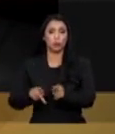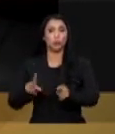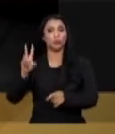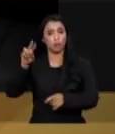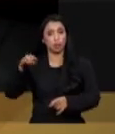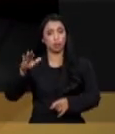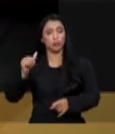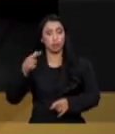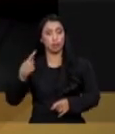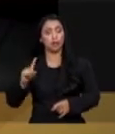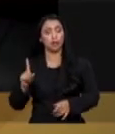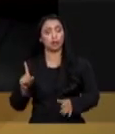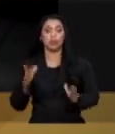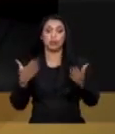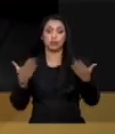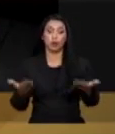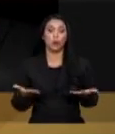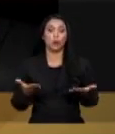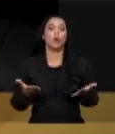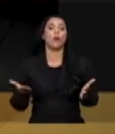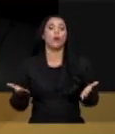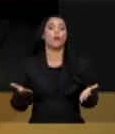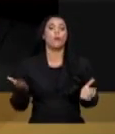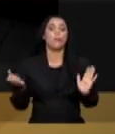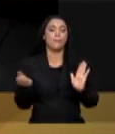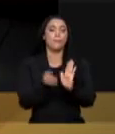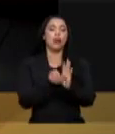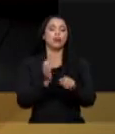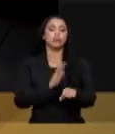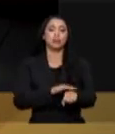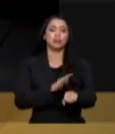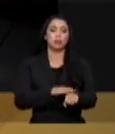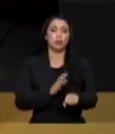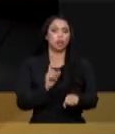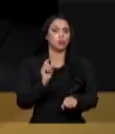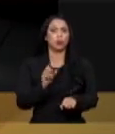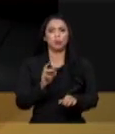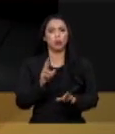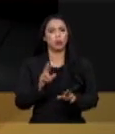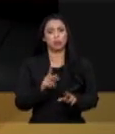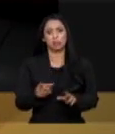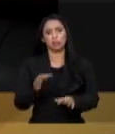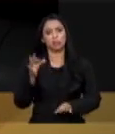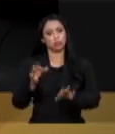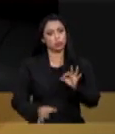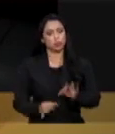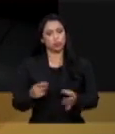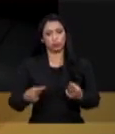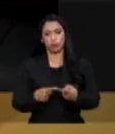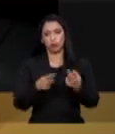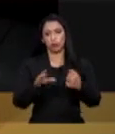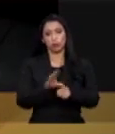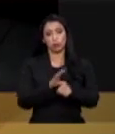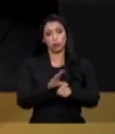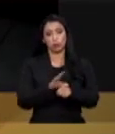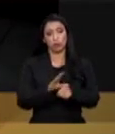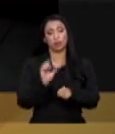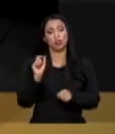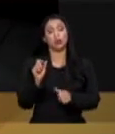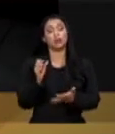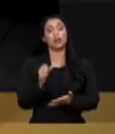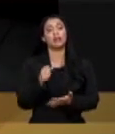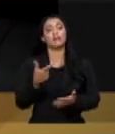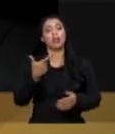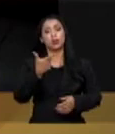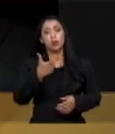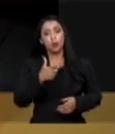União. Ou seja, o marco temporal, ele não goza de maneira nenhuma de natureza jurídico-constitucional, pois vai de encontro a pilares